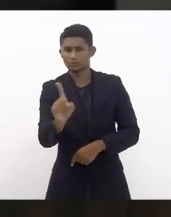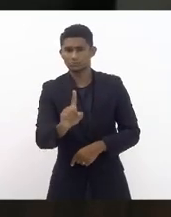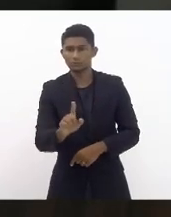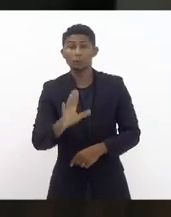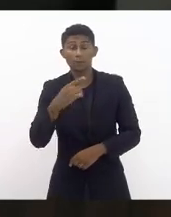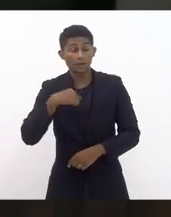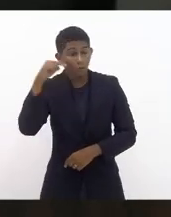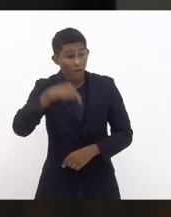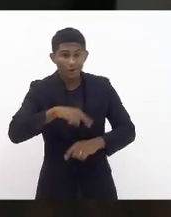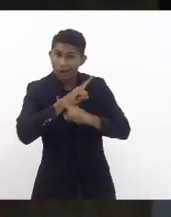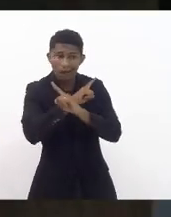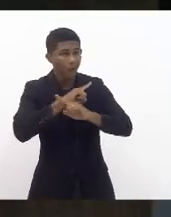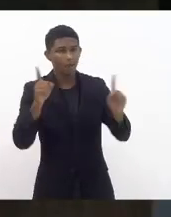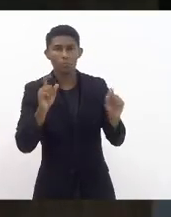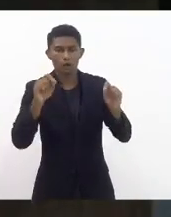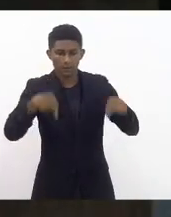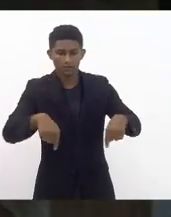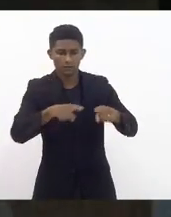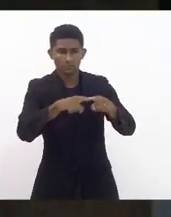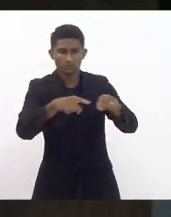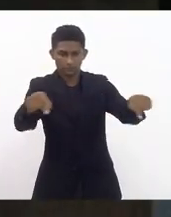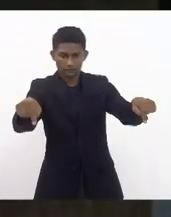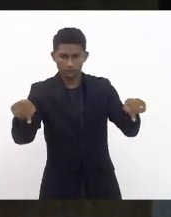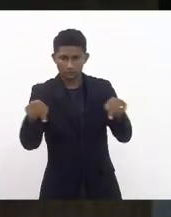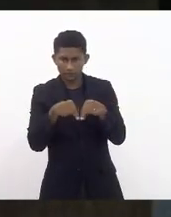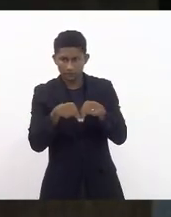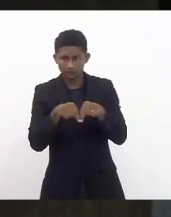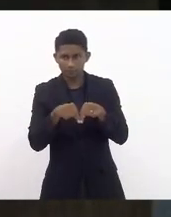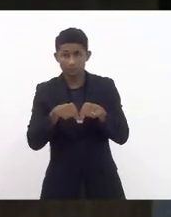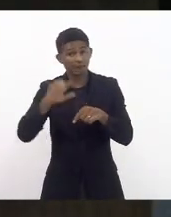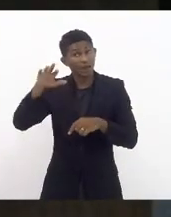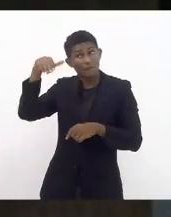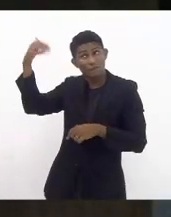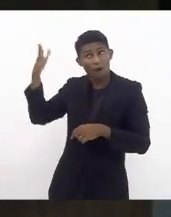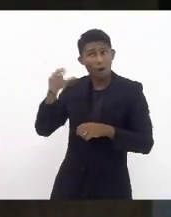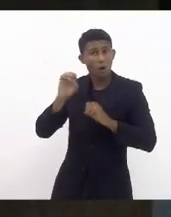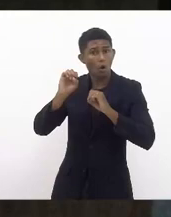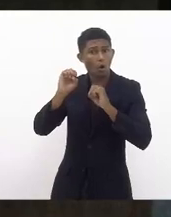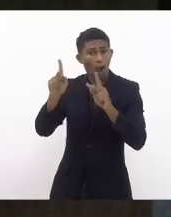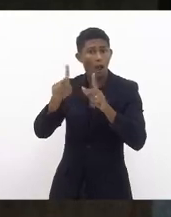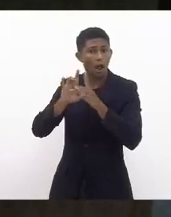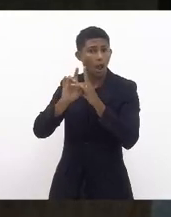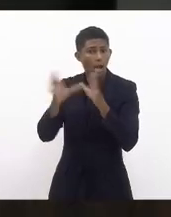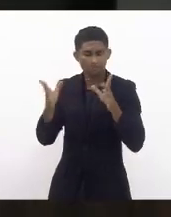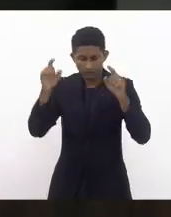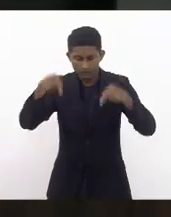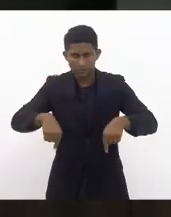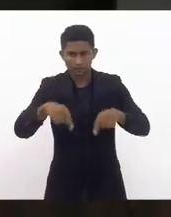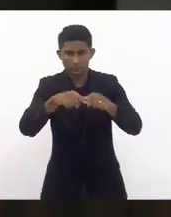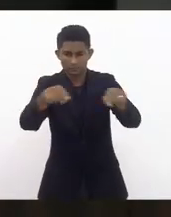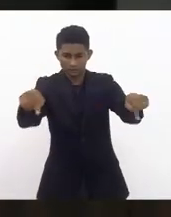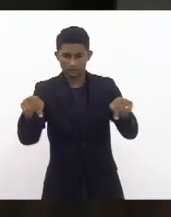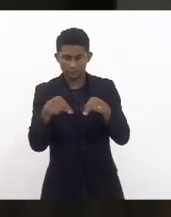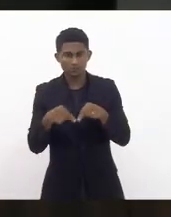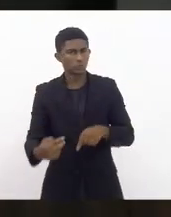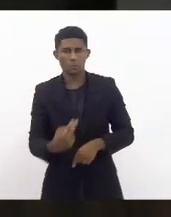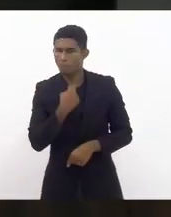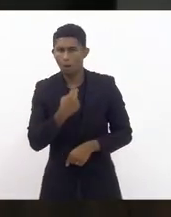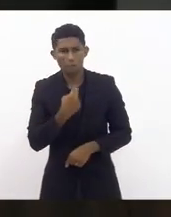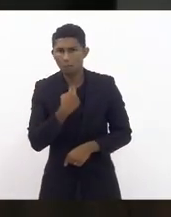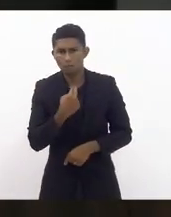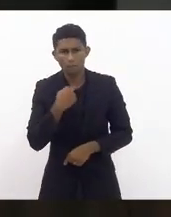está aqui no plenário. É. Então, faz o que quiser. Se tem, no plenário é que não pode. Vossa Excelência está certo.